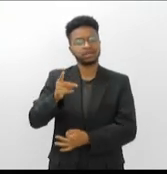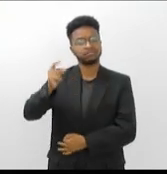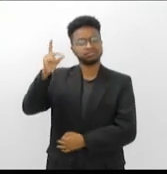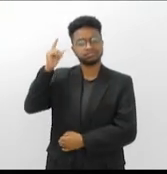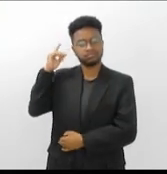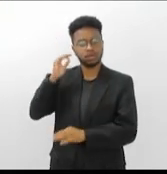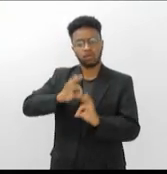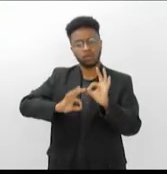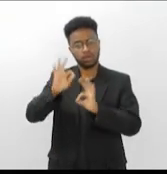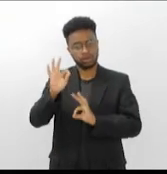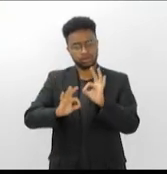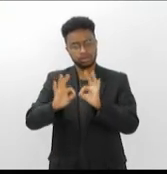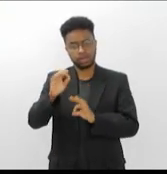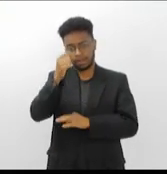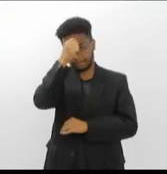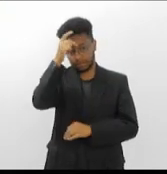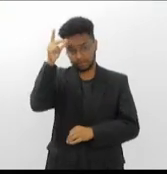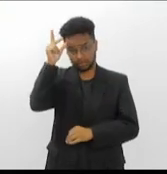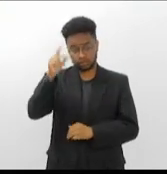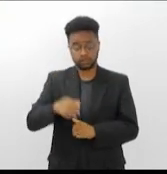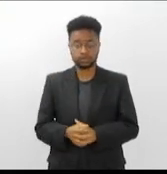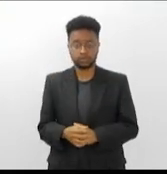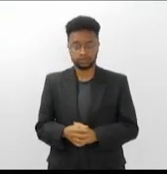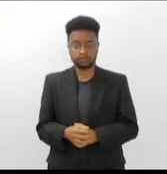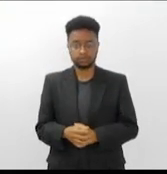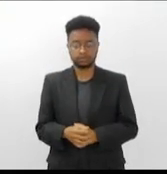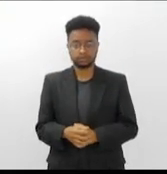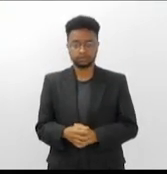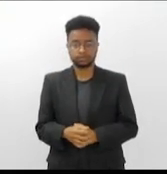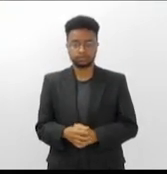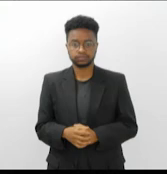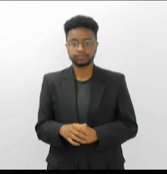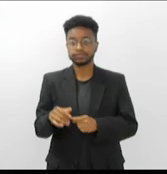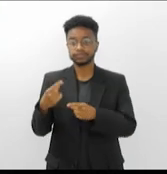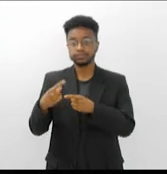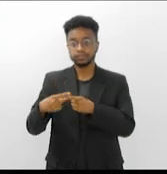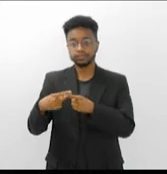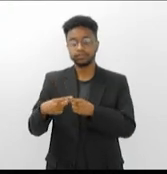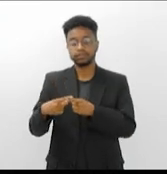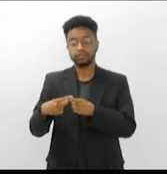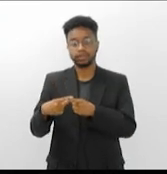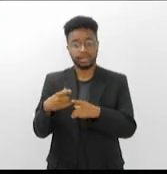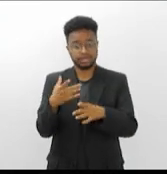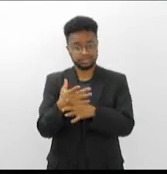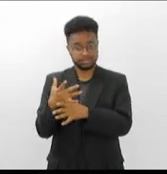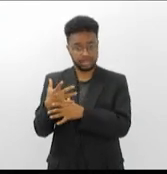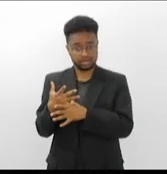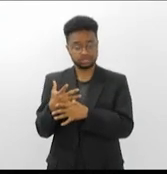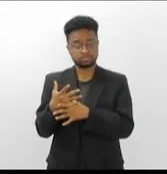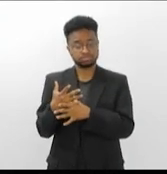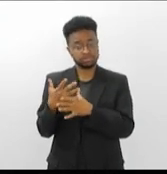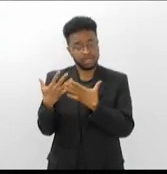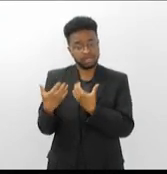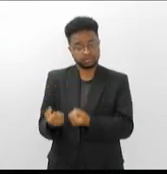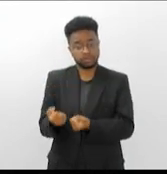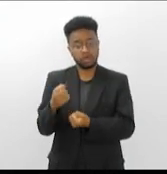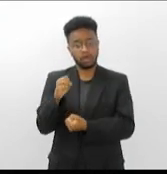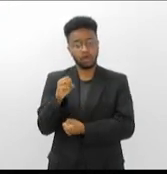muito tempo pela prefeitura, por mais que o município tenha recebido a